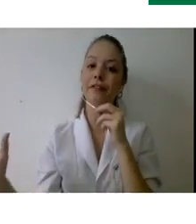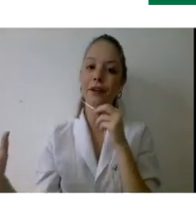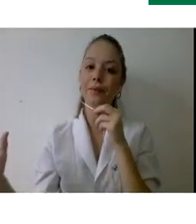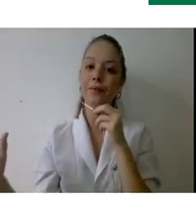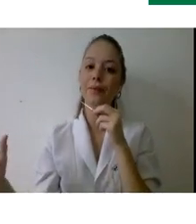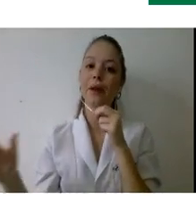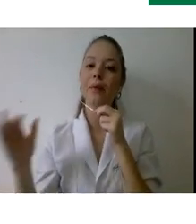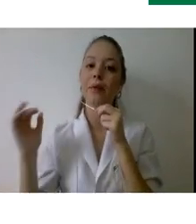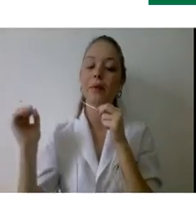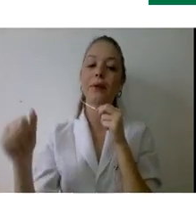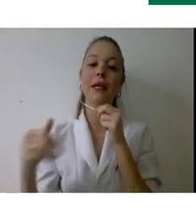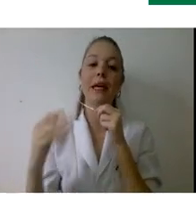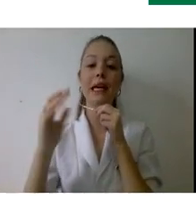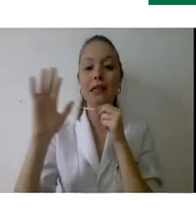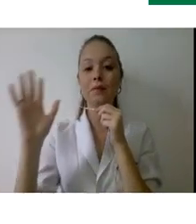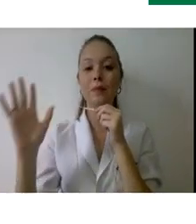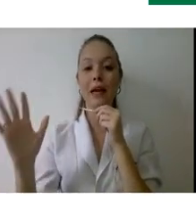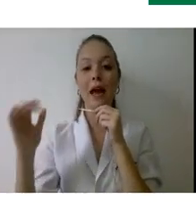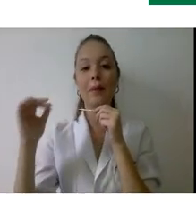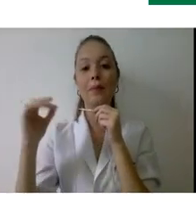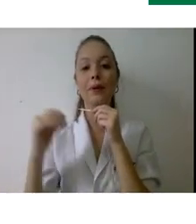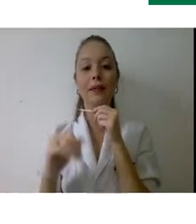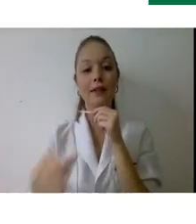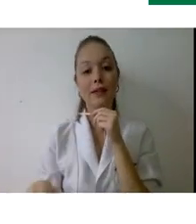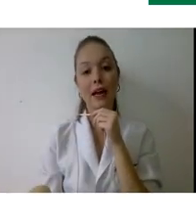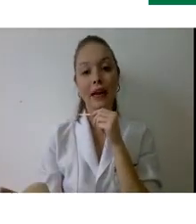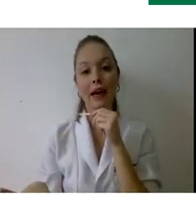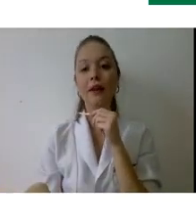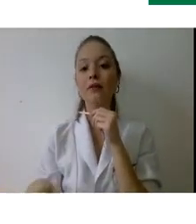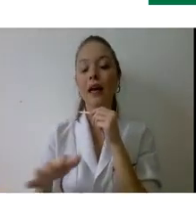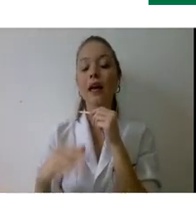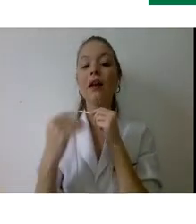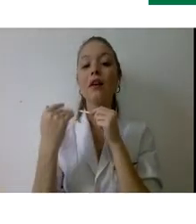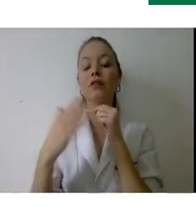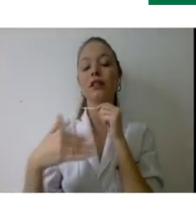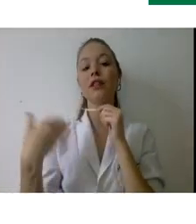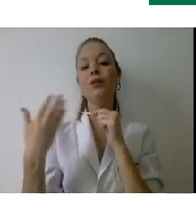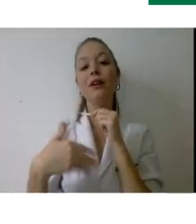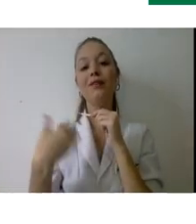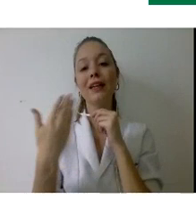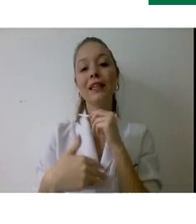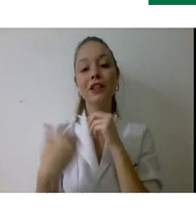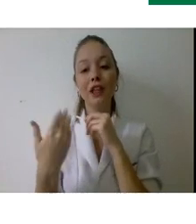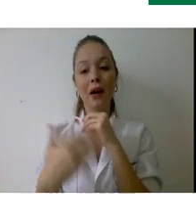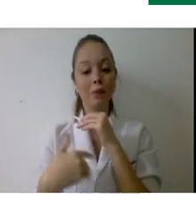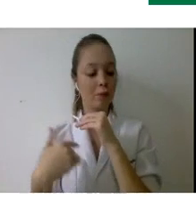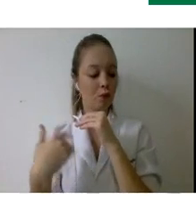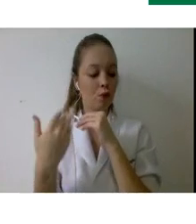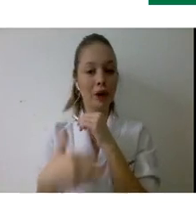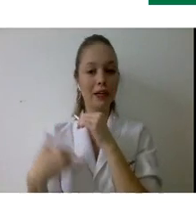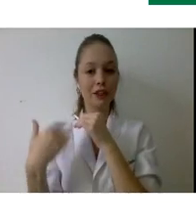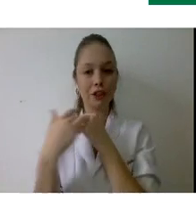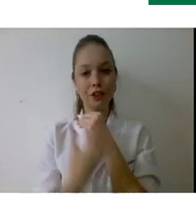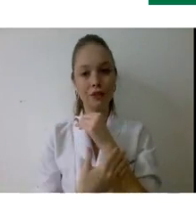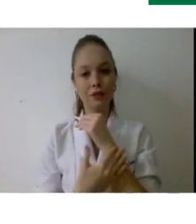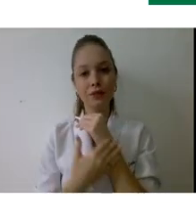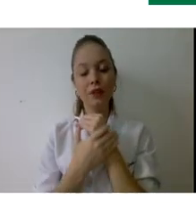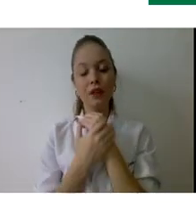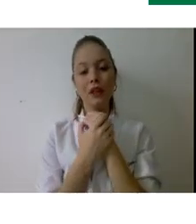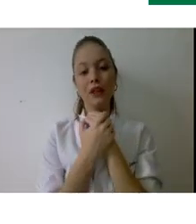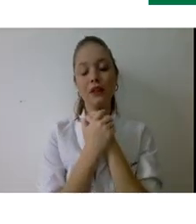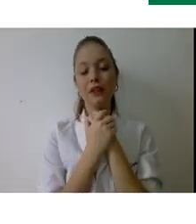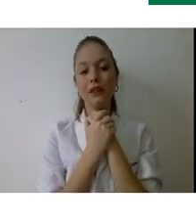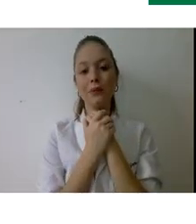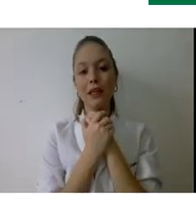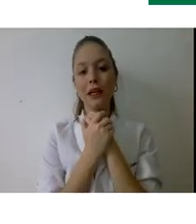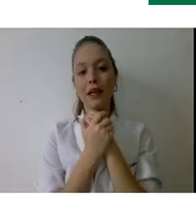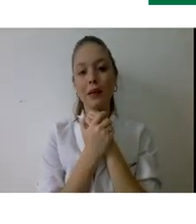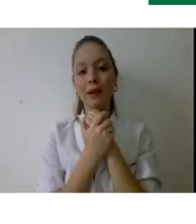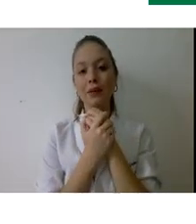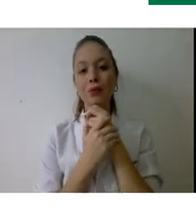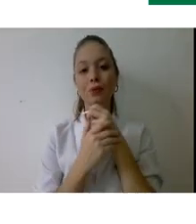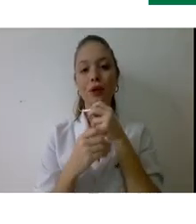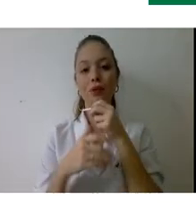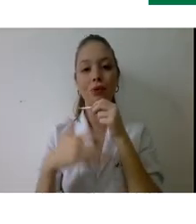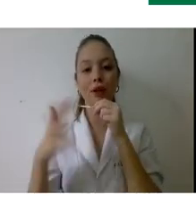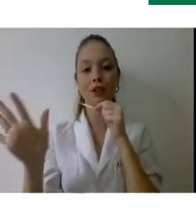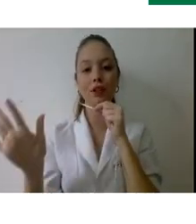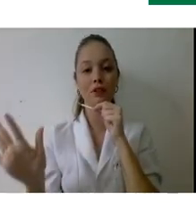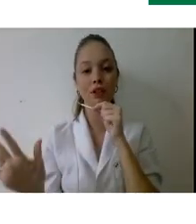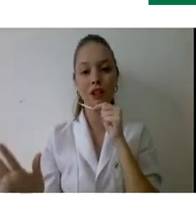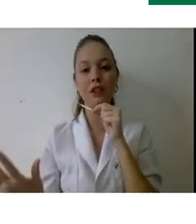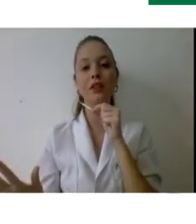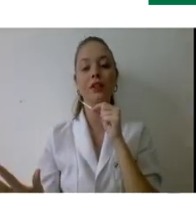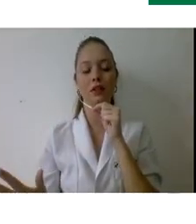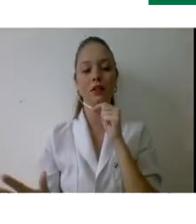ficar livre para poder respirar e poder sarar, tá? Você nunca vai deixar um curativo em cima da